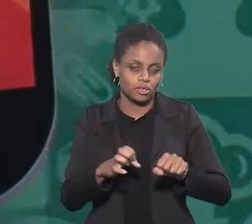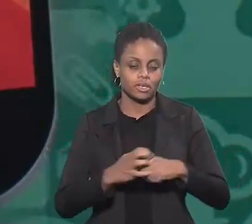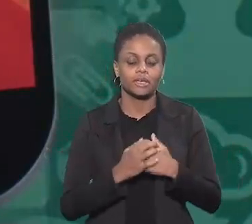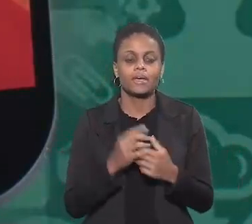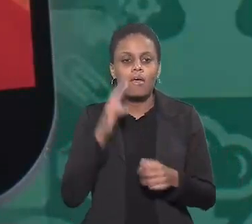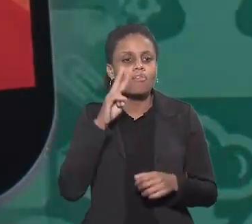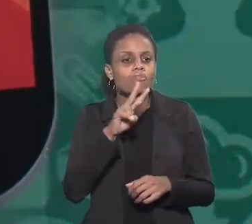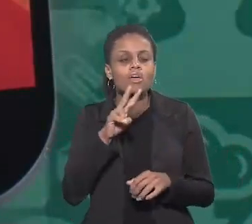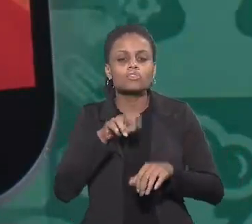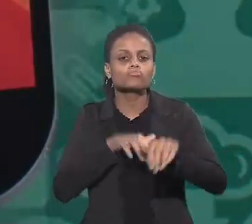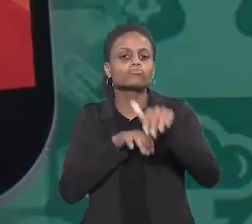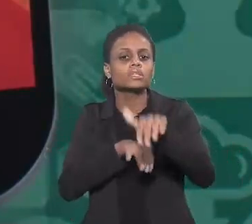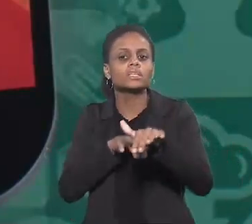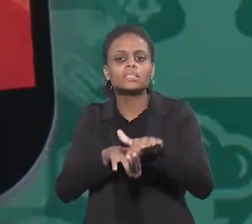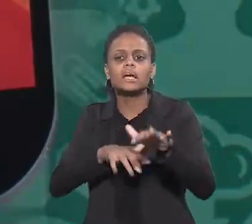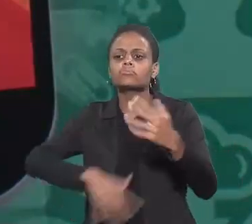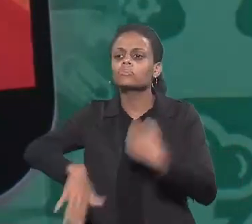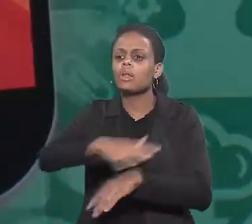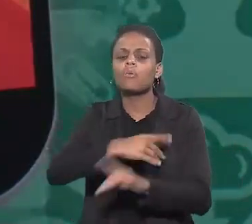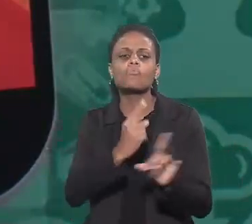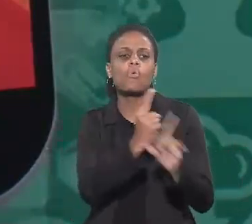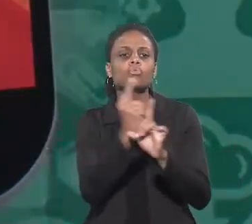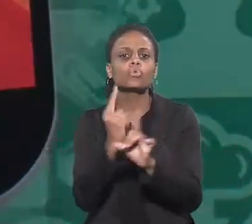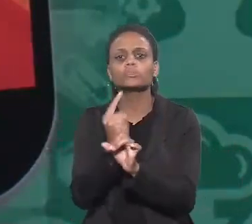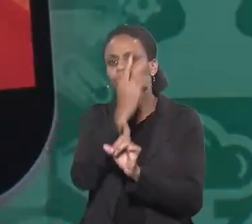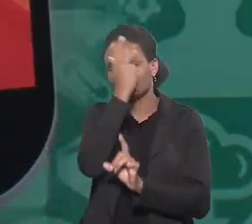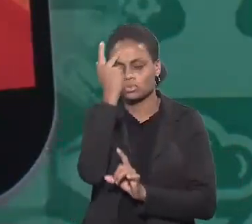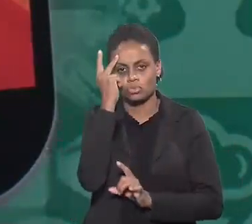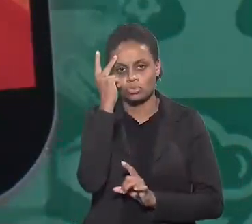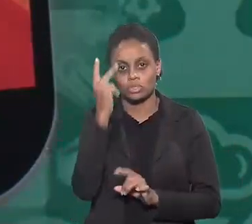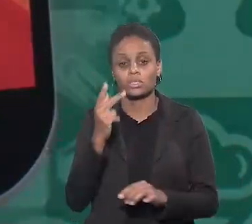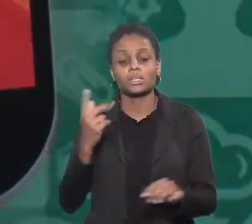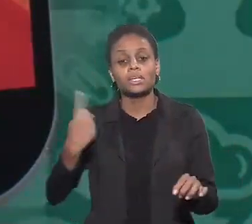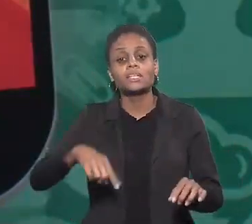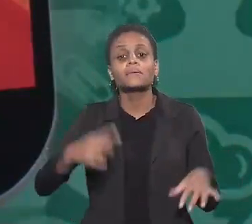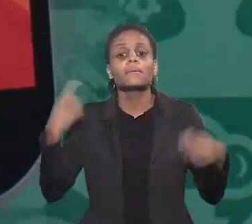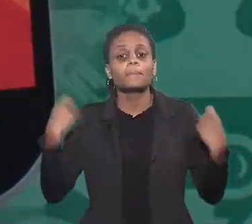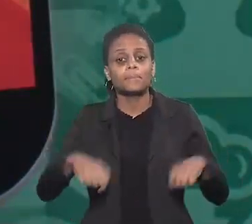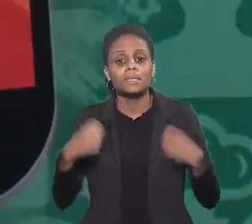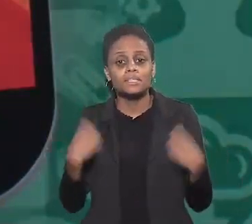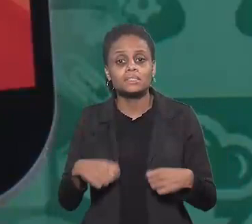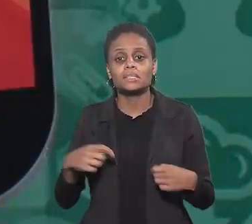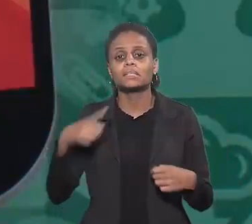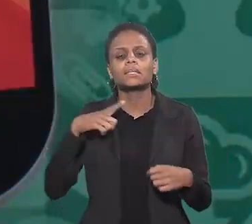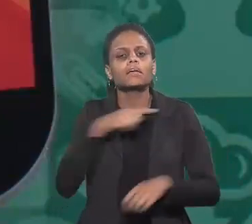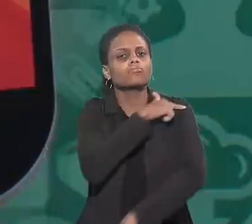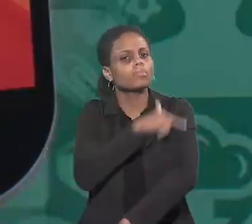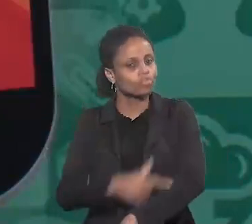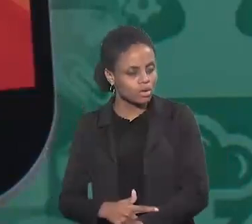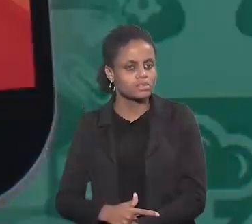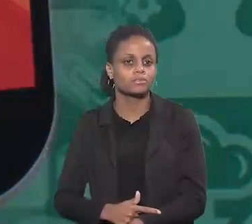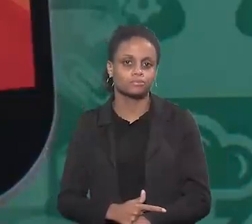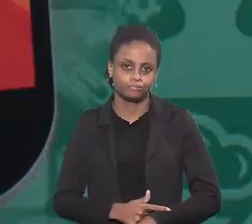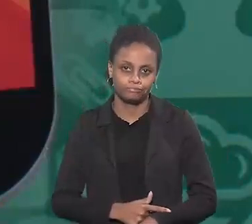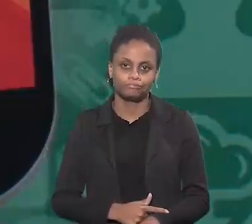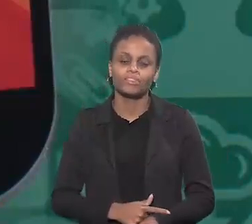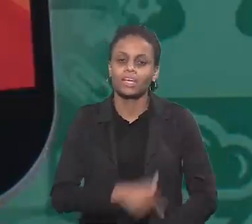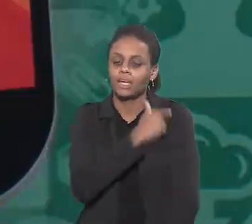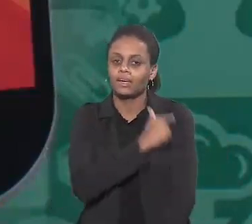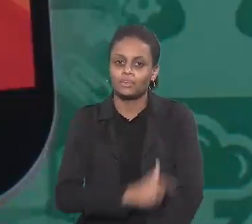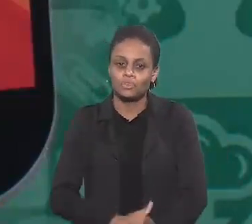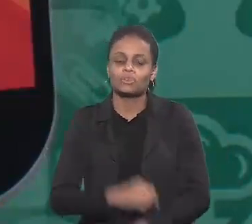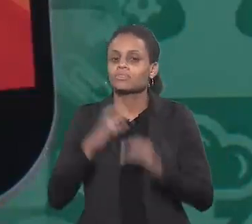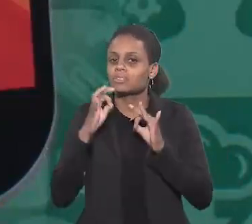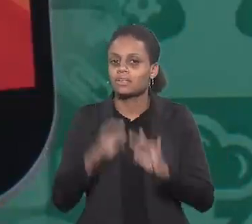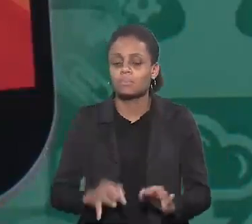geral é um ambiente de encontro de pessoas e de diferentes. E a gente precisa ter mais educação. A